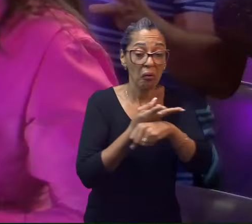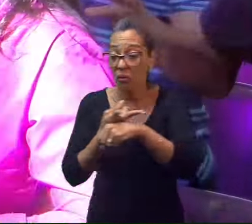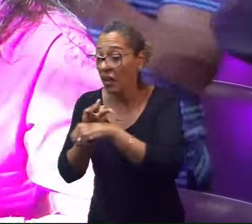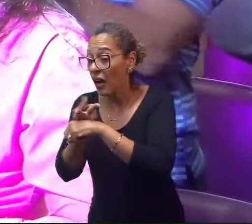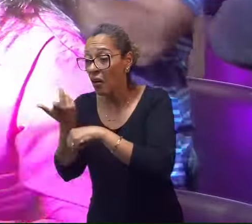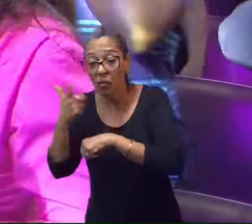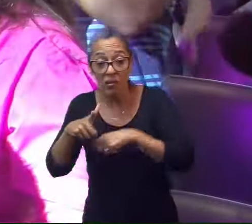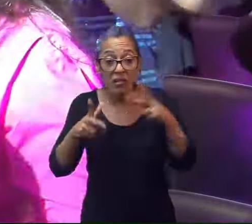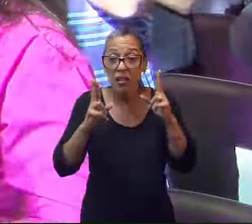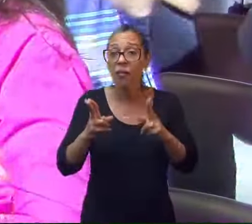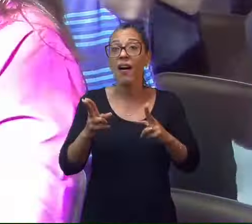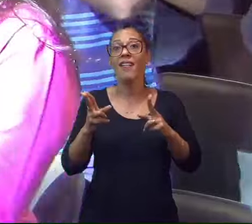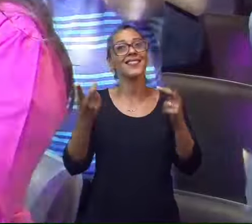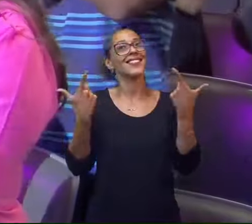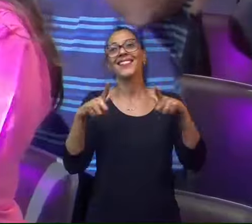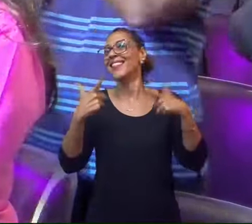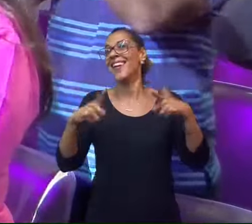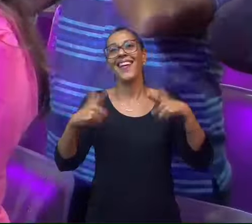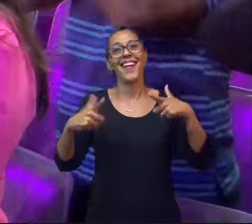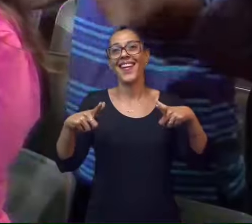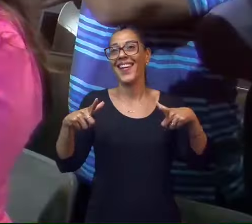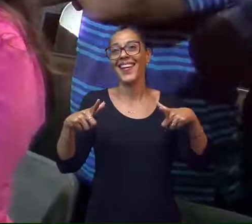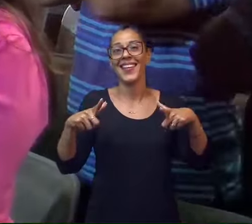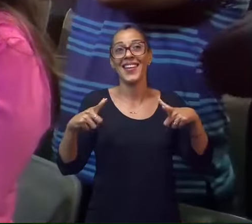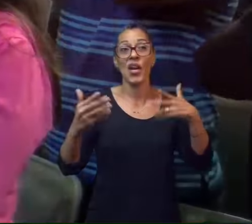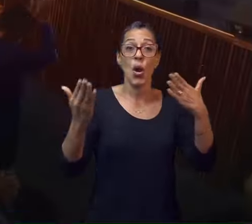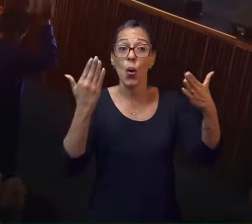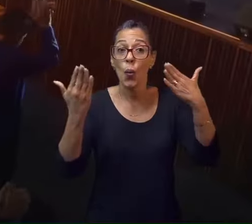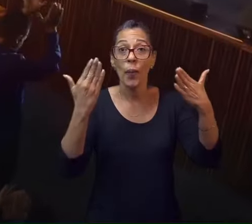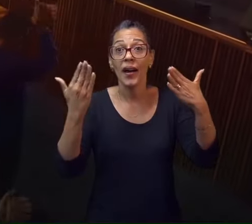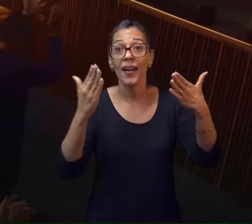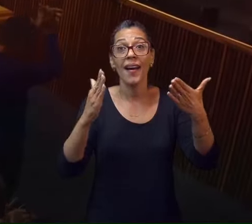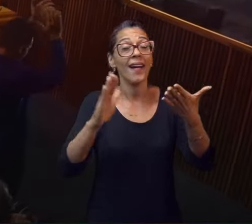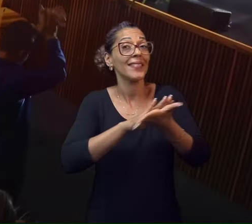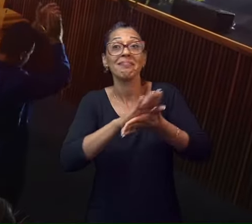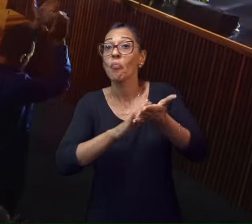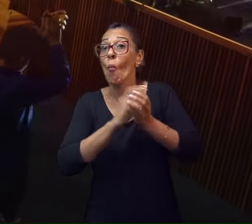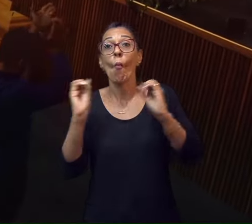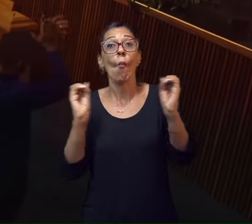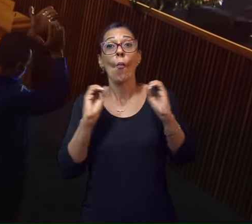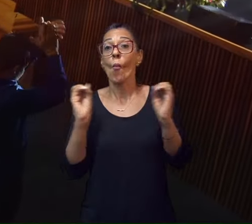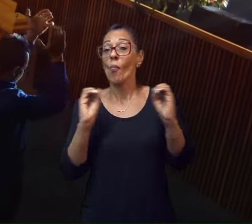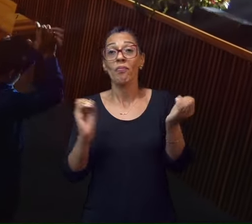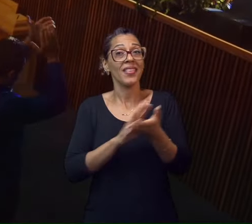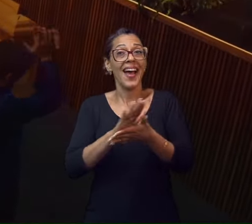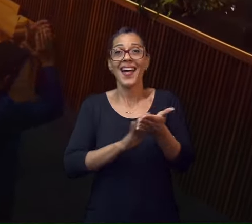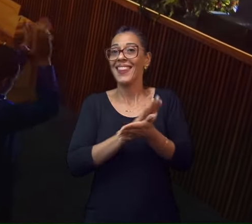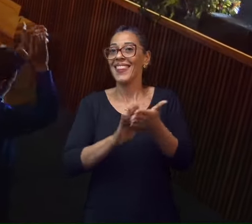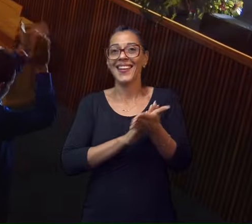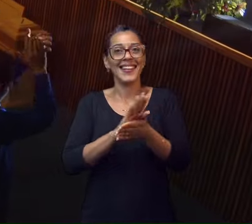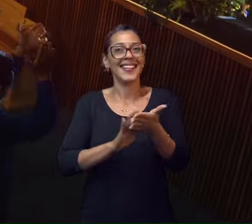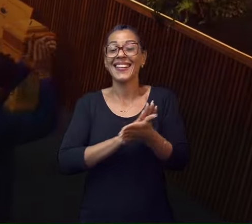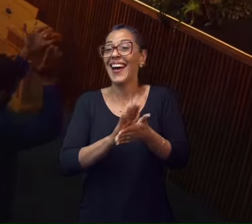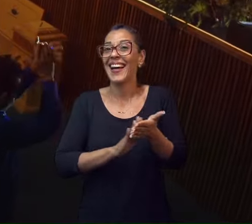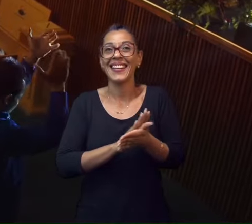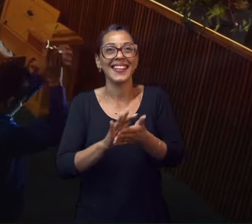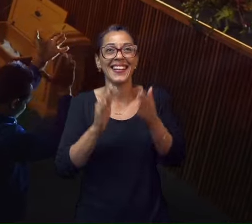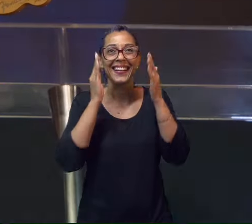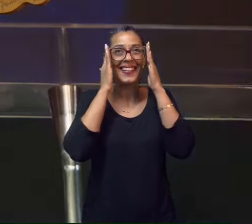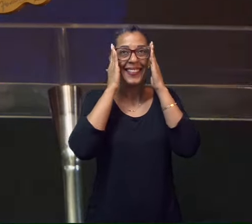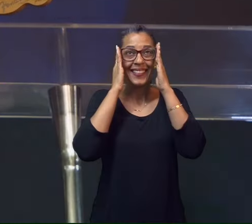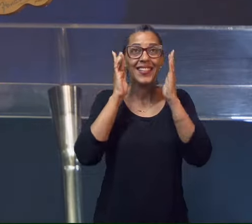nada se compara ao nosso Deus nada se compara a sua presença fralda fralda ele mais forte que você